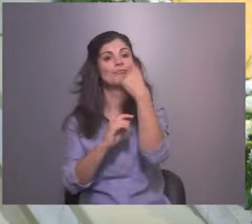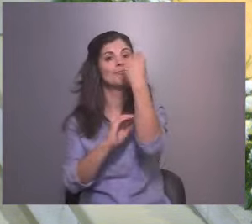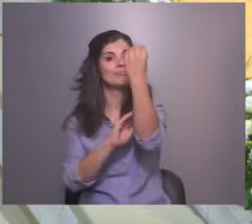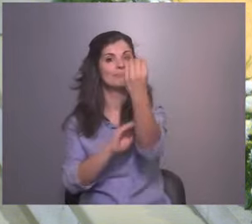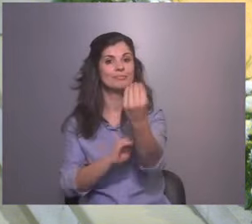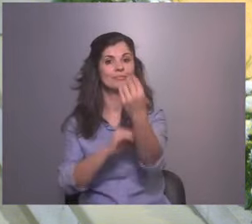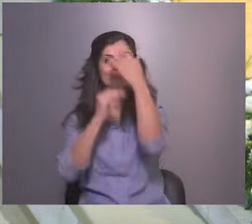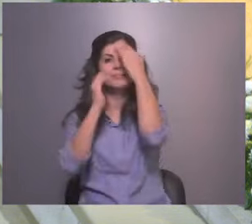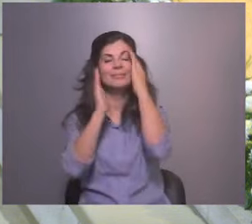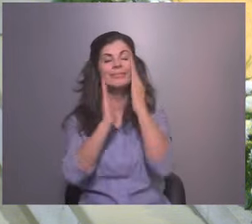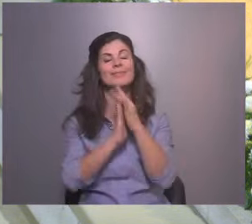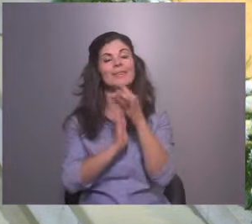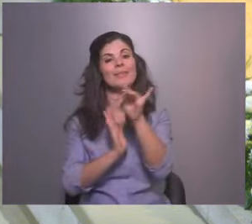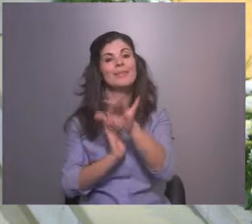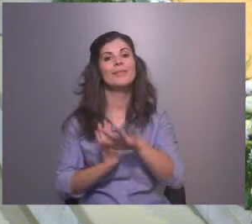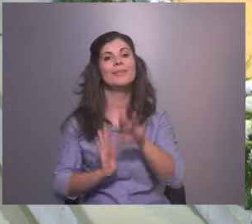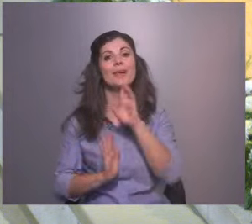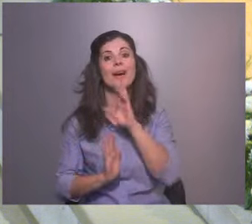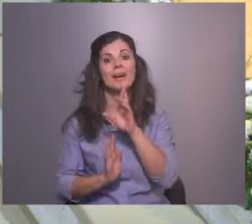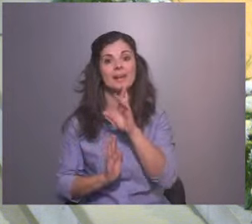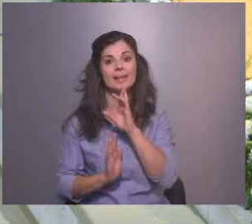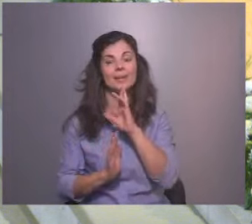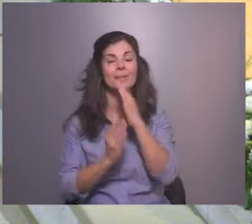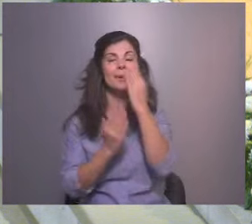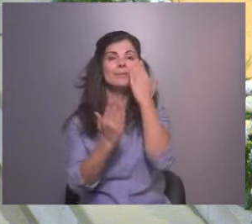alcançar a paz.